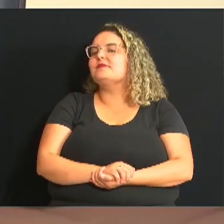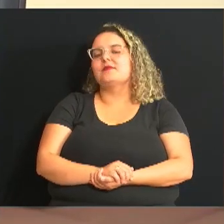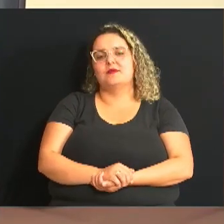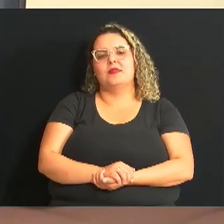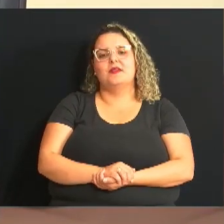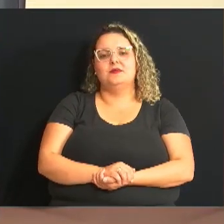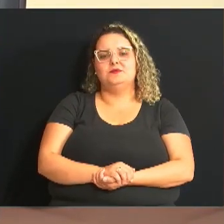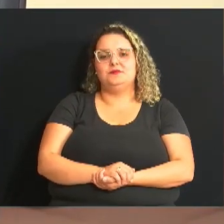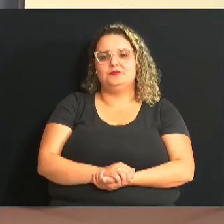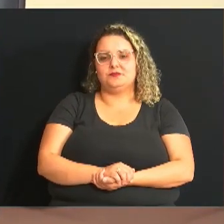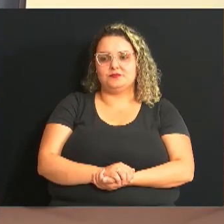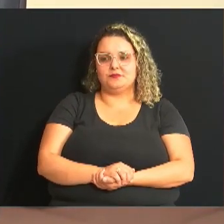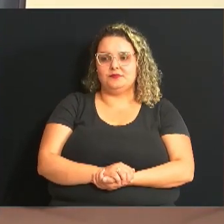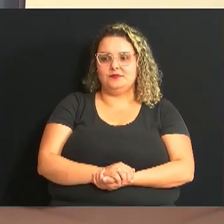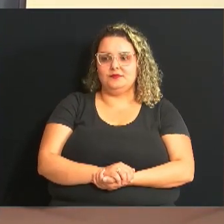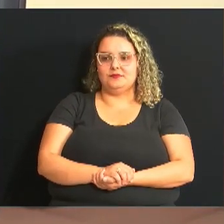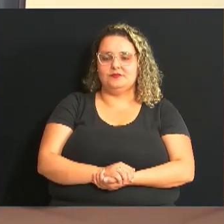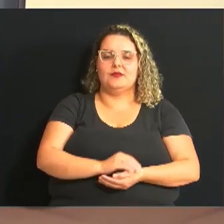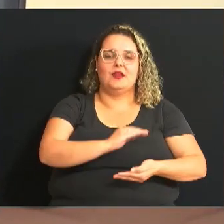fmdca.campinas.sp.gov.br,